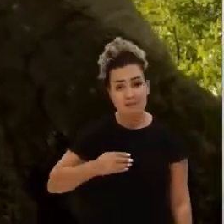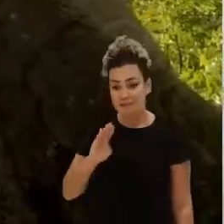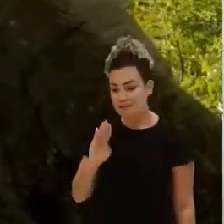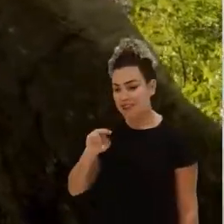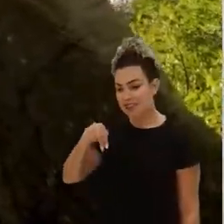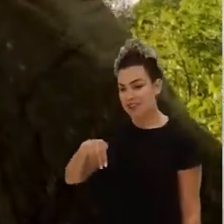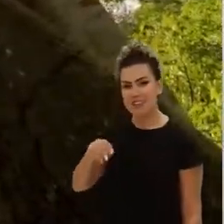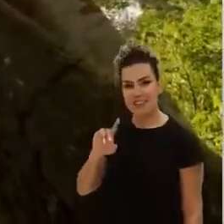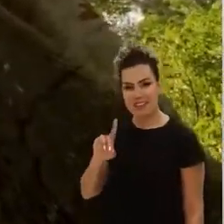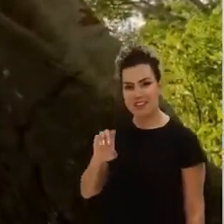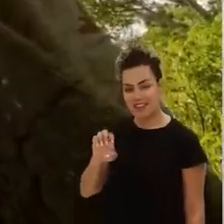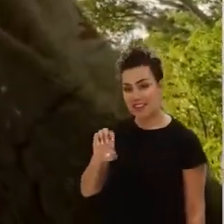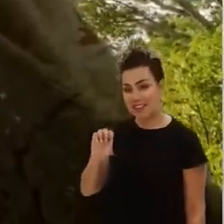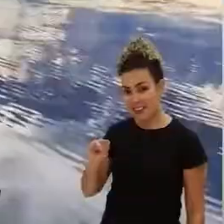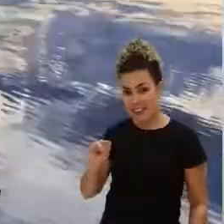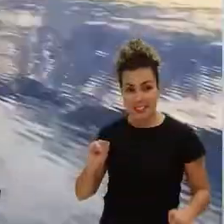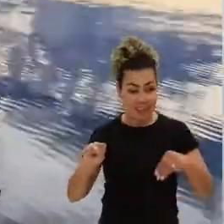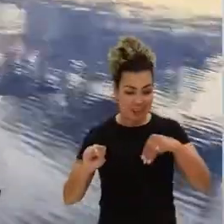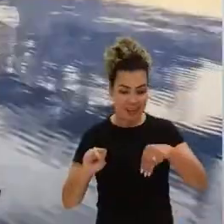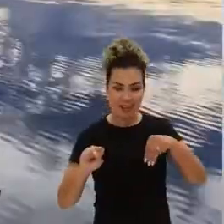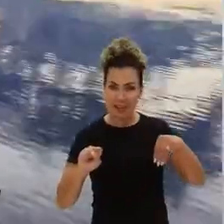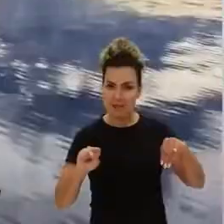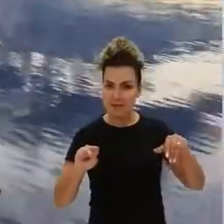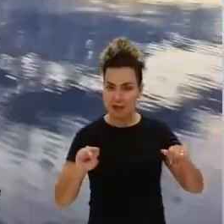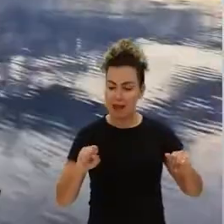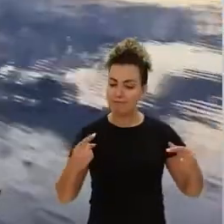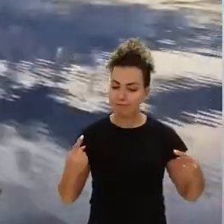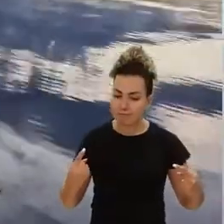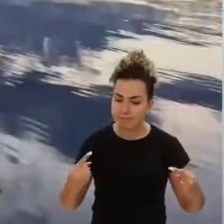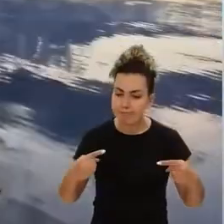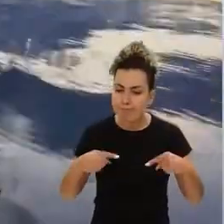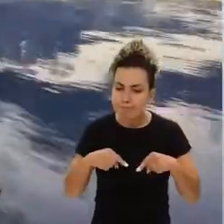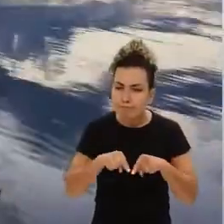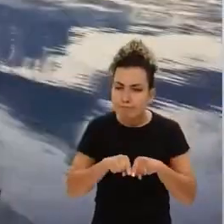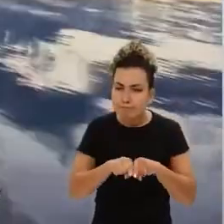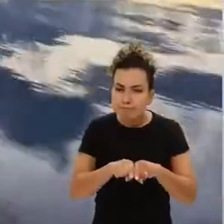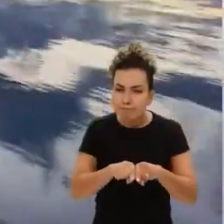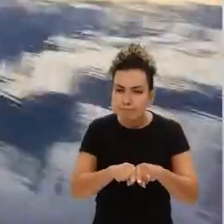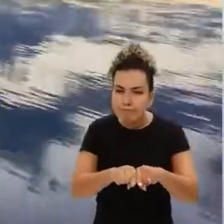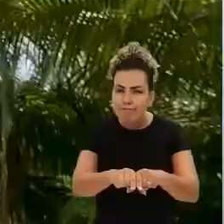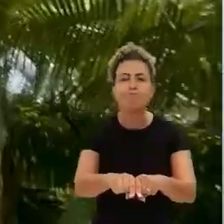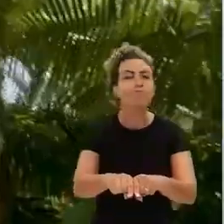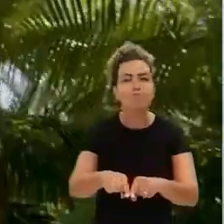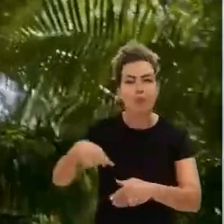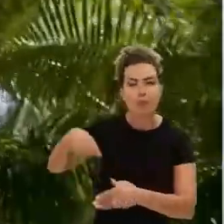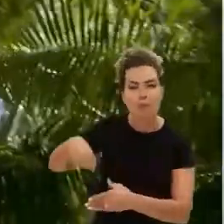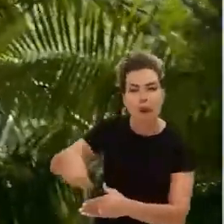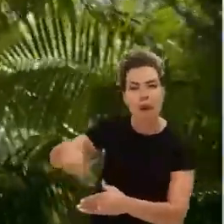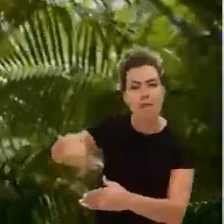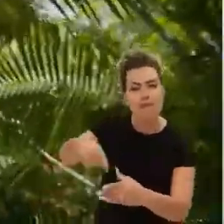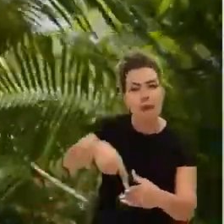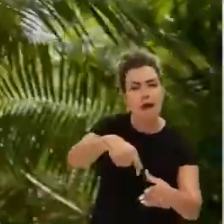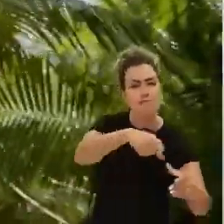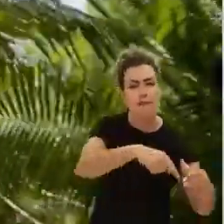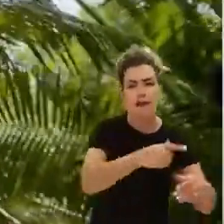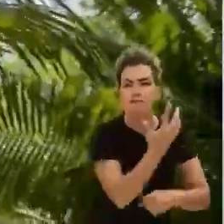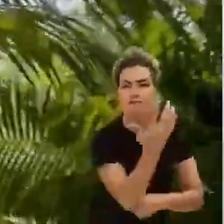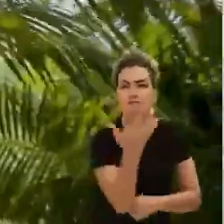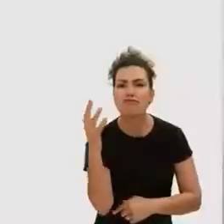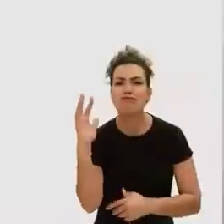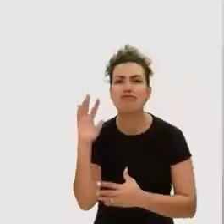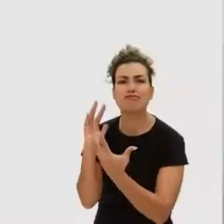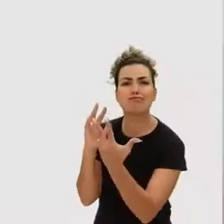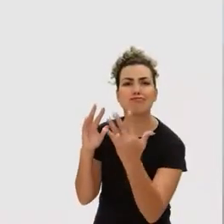Viabilizado pelo BNDES em parceria com o Ministério do Meio Ambiente e Mudança do Clima, o Arco da Restauração garante reconstruir